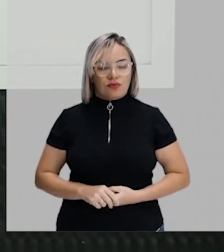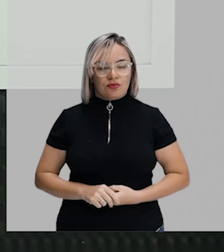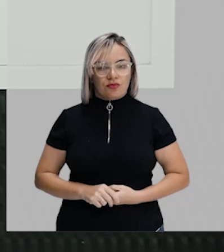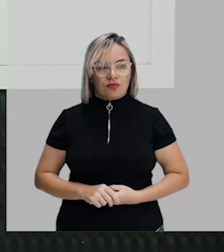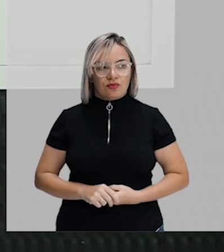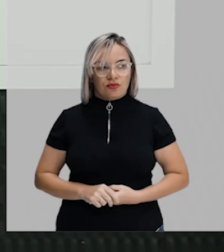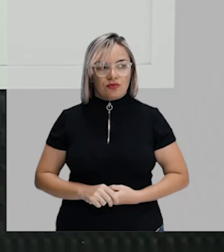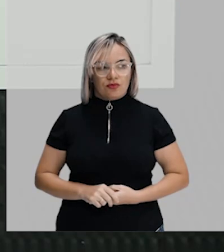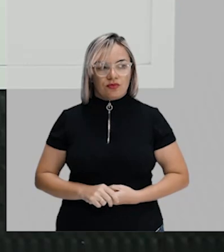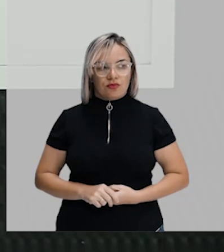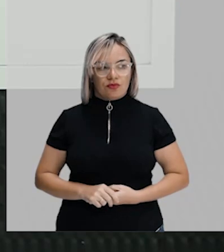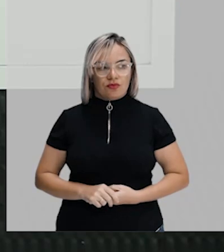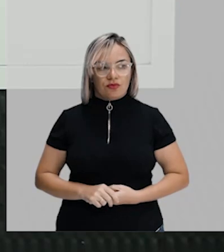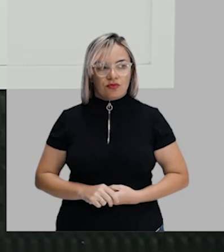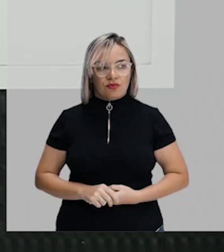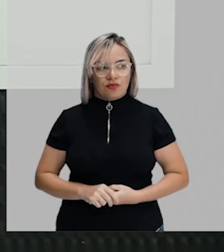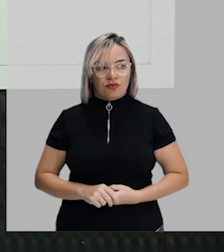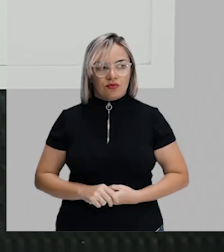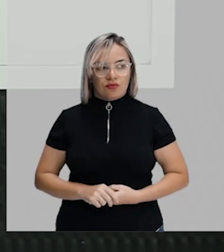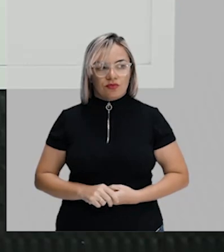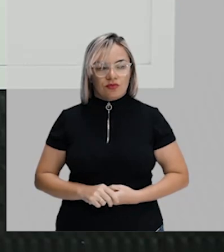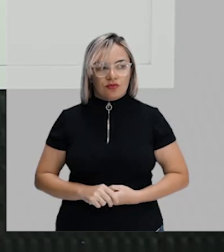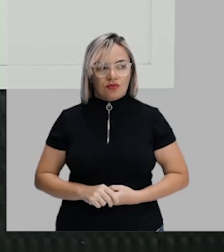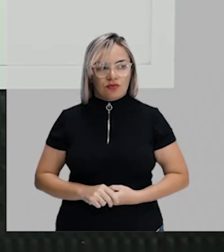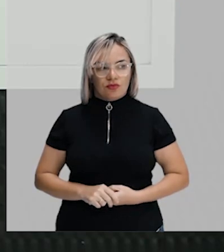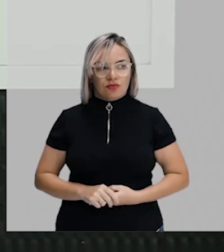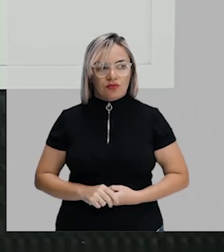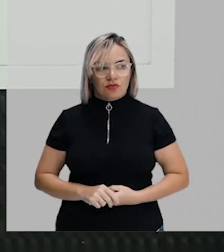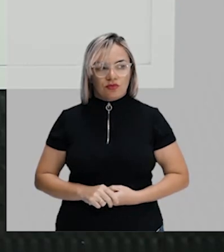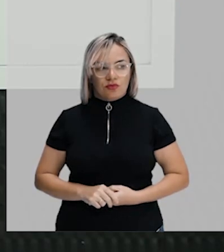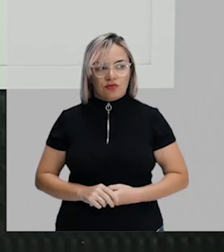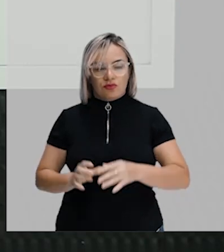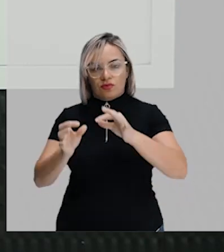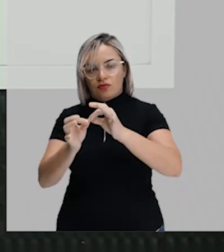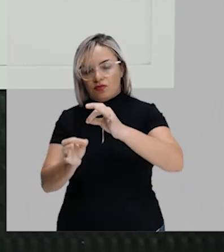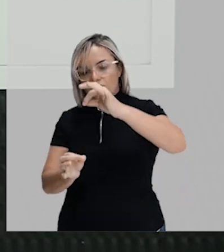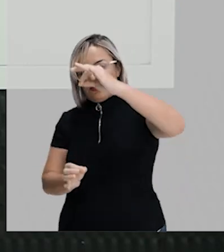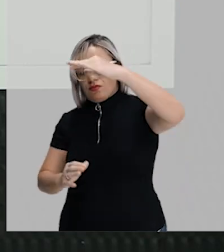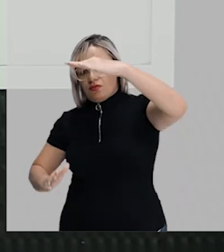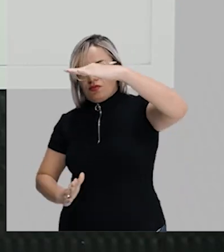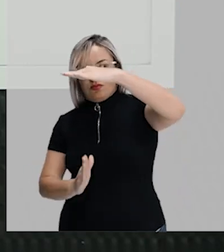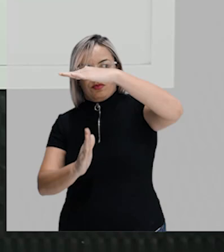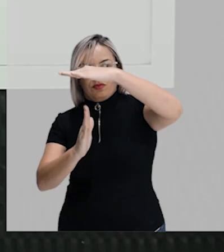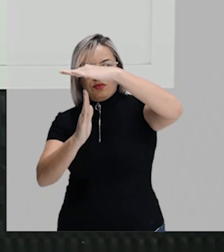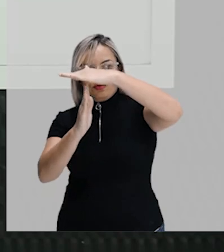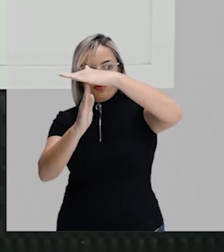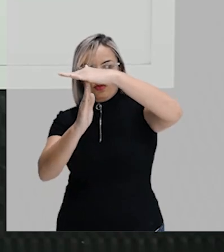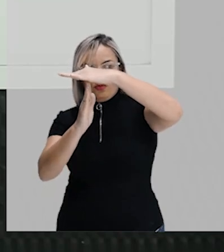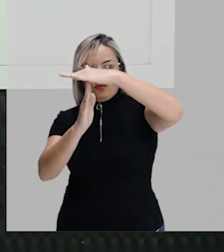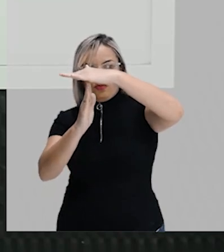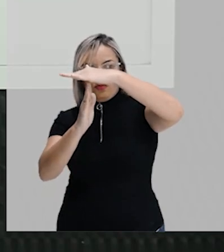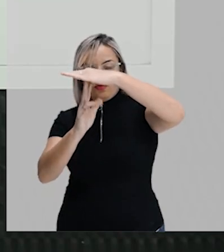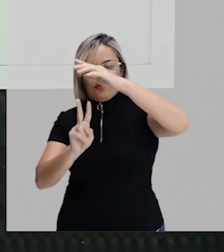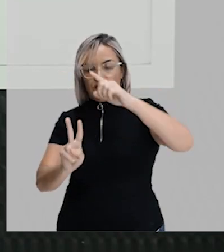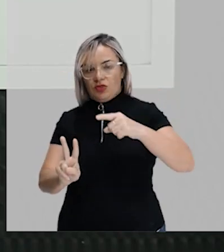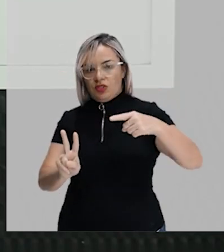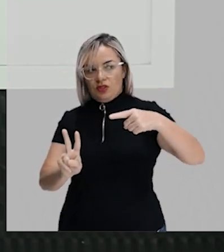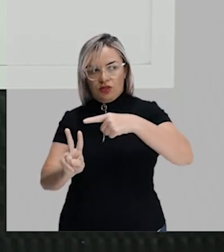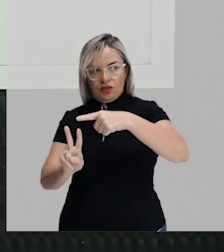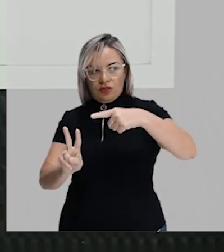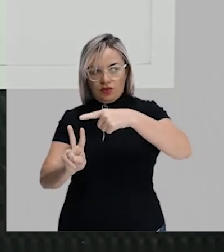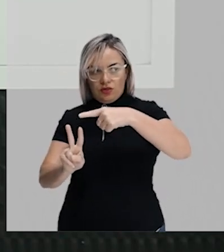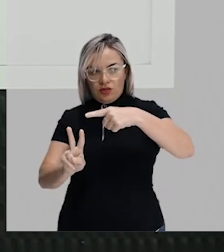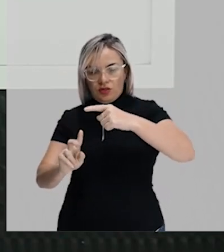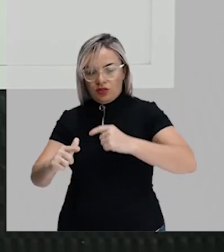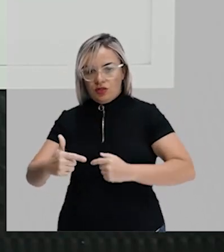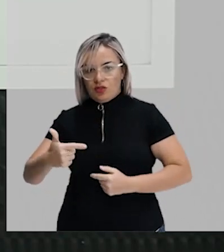na altura máxima, o V2Y, ele é igual a zero. Tá certo? Velocidade é nula.